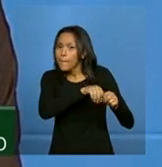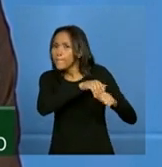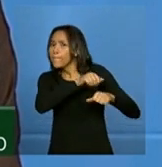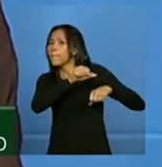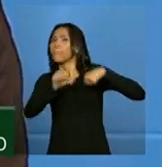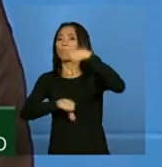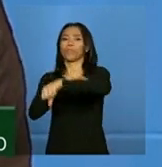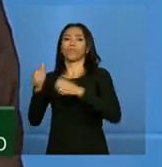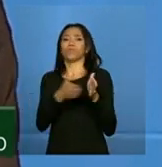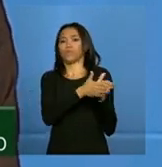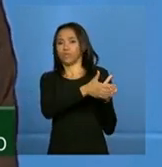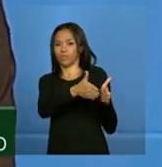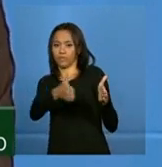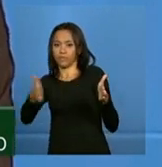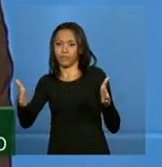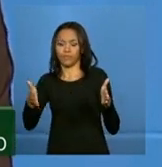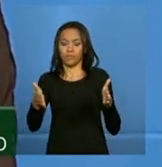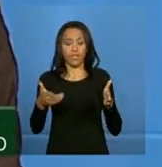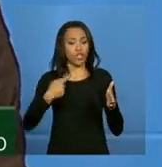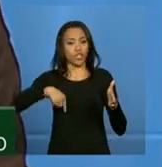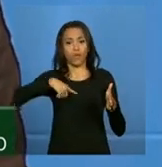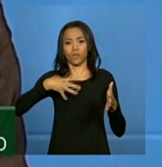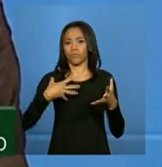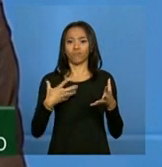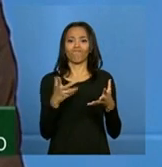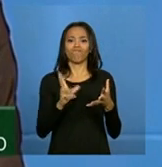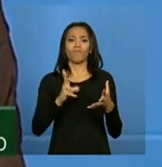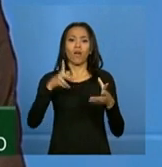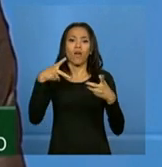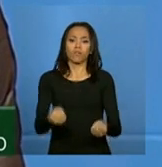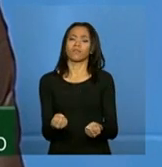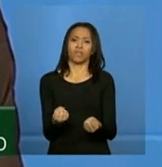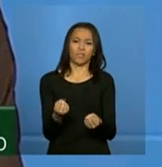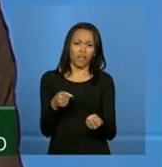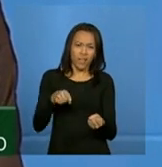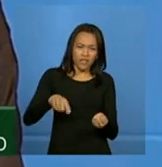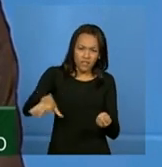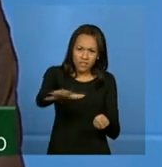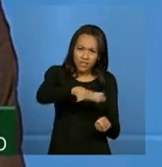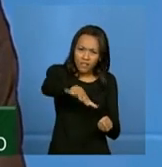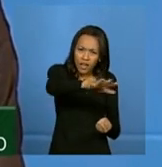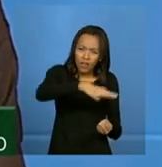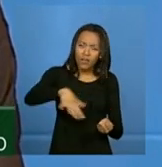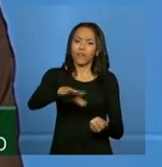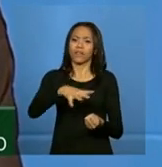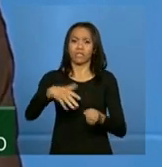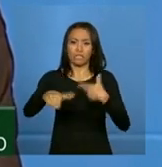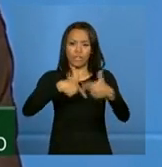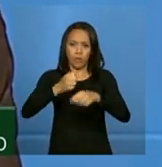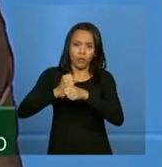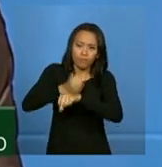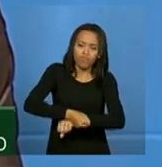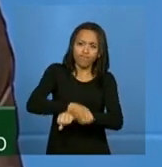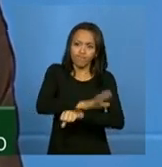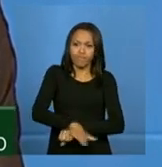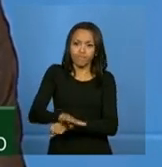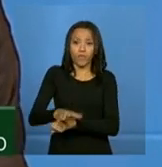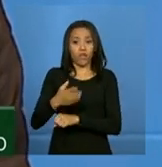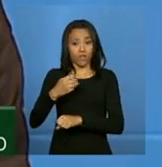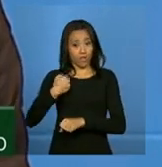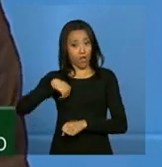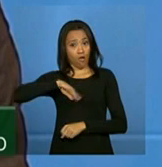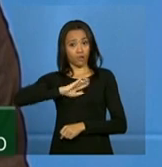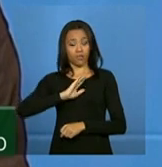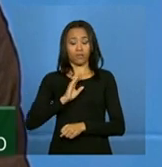formal. Se nós tolerarmos a persistência dessas zonas livres de trabalho infantil nos nossos mercados de trabalho, nós não